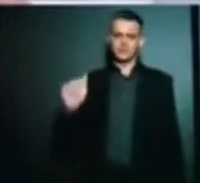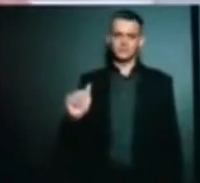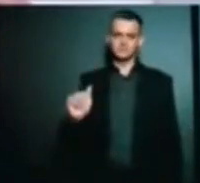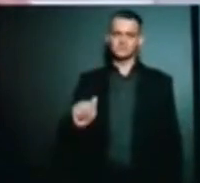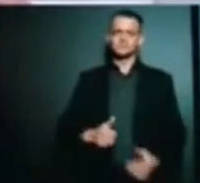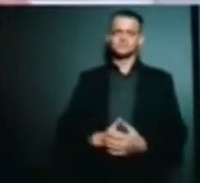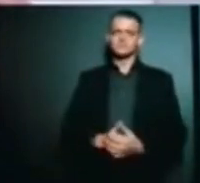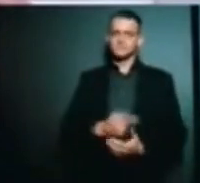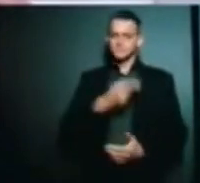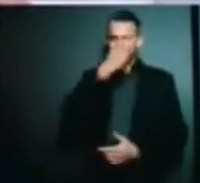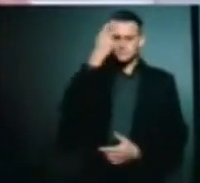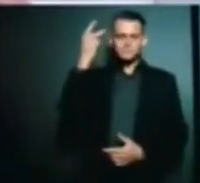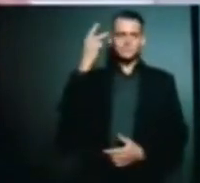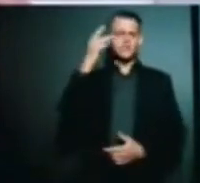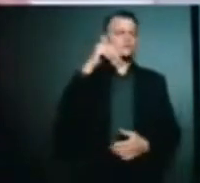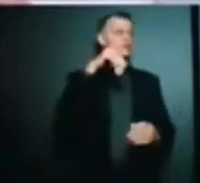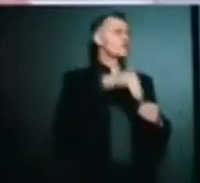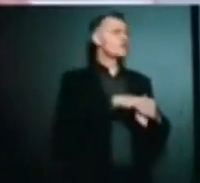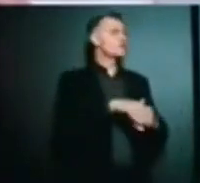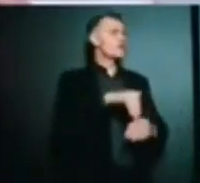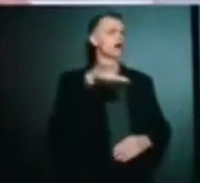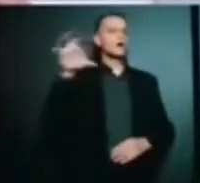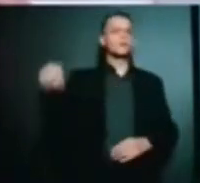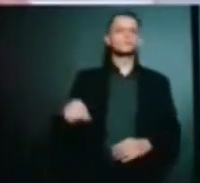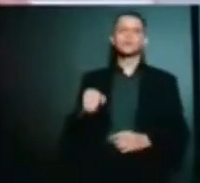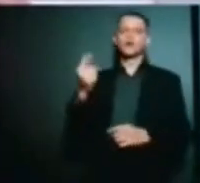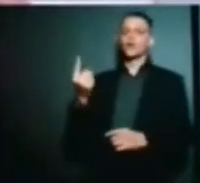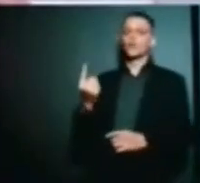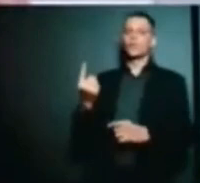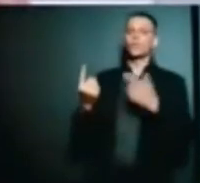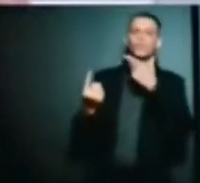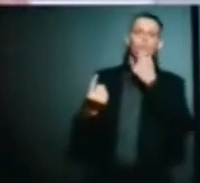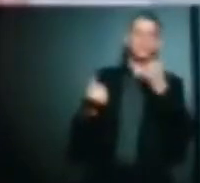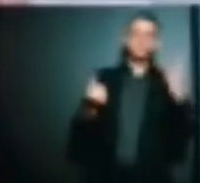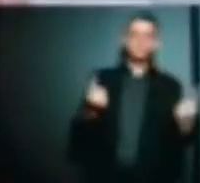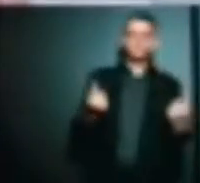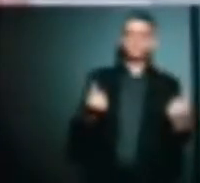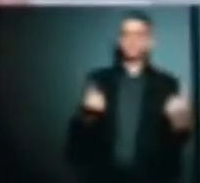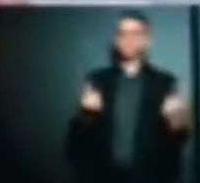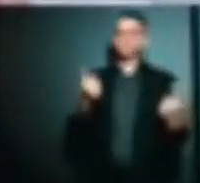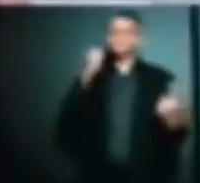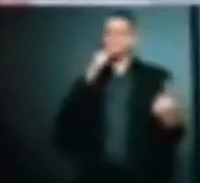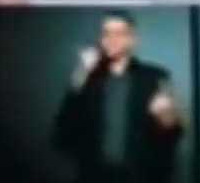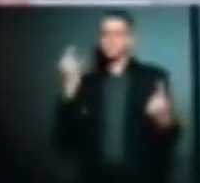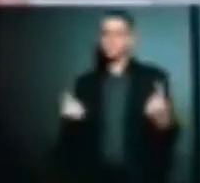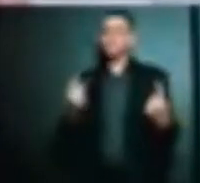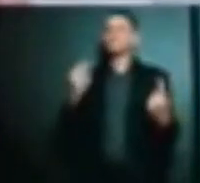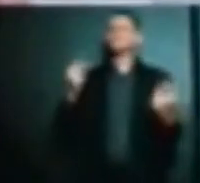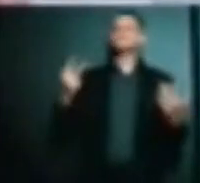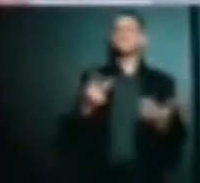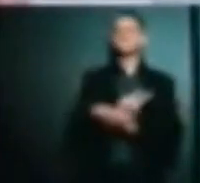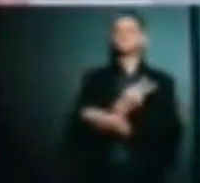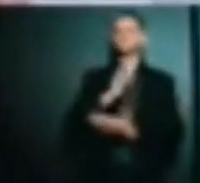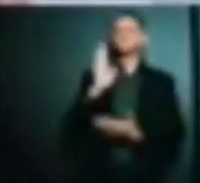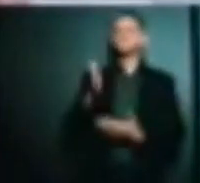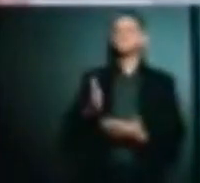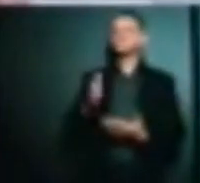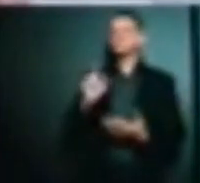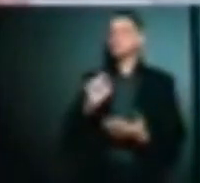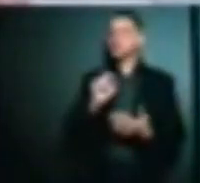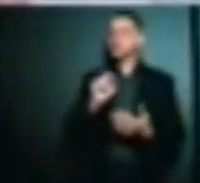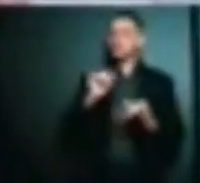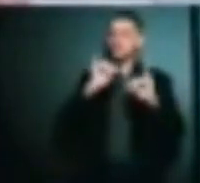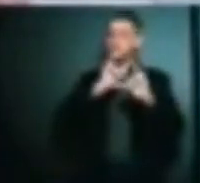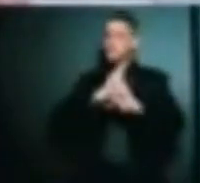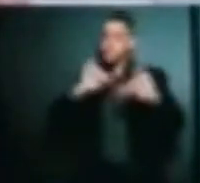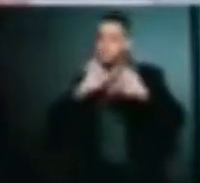As pessoas vão votar e aí você pega um homem, uma mulher, um homem, uma mulher. O que que aconteceu? Tava todo mundo